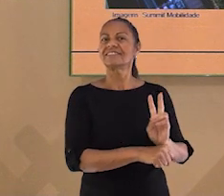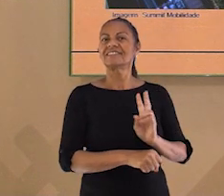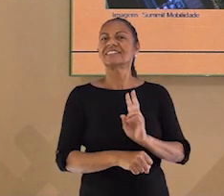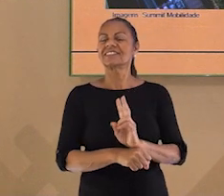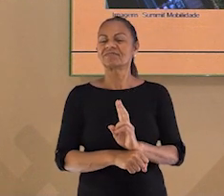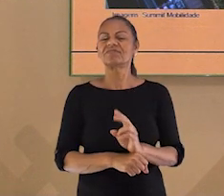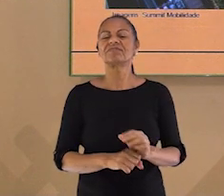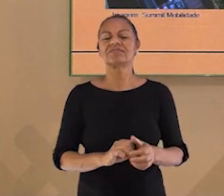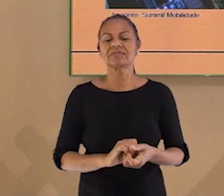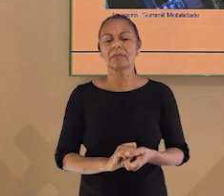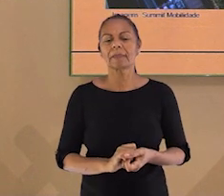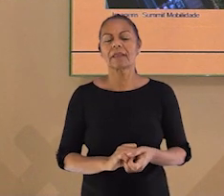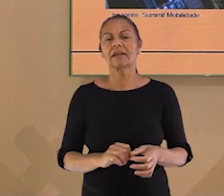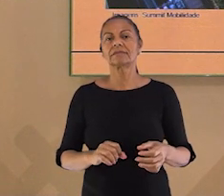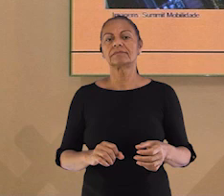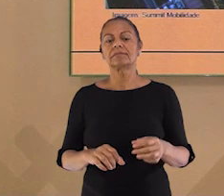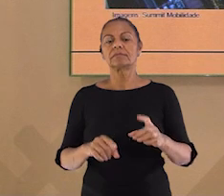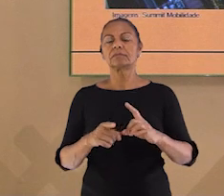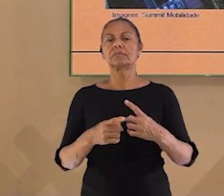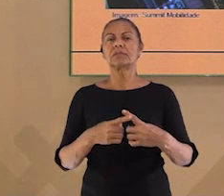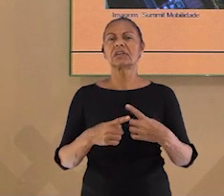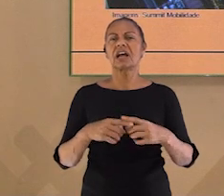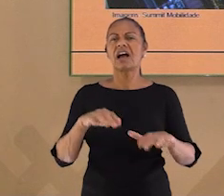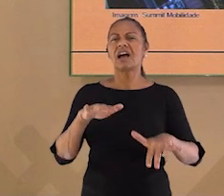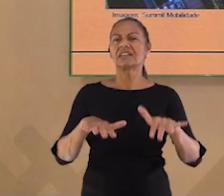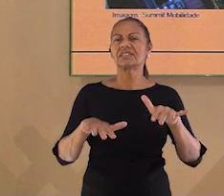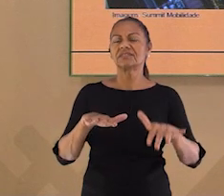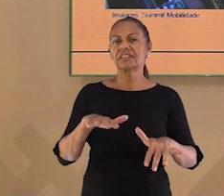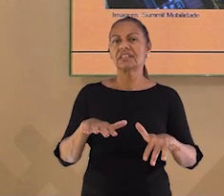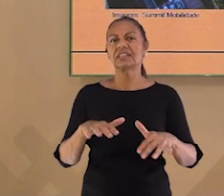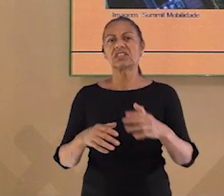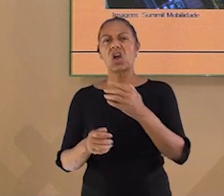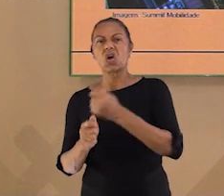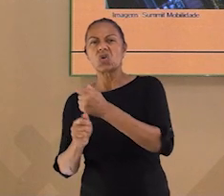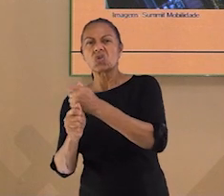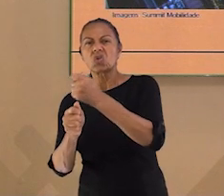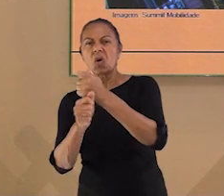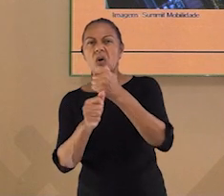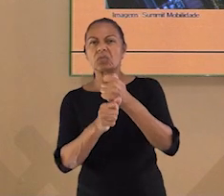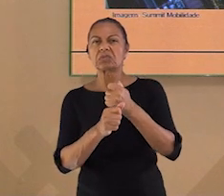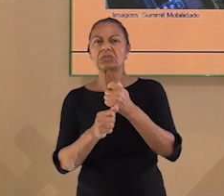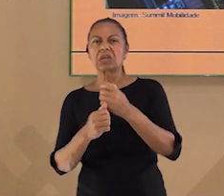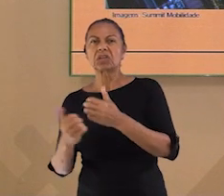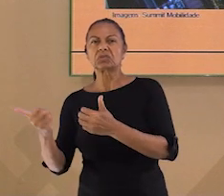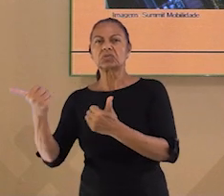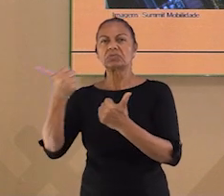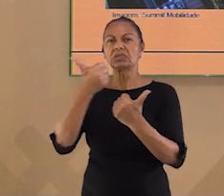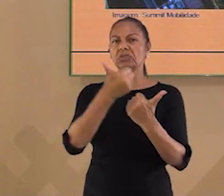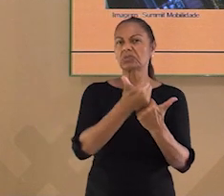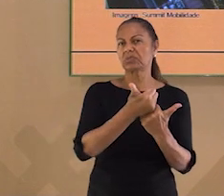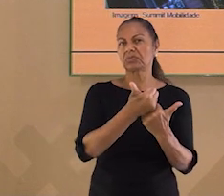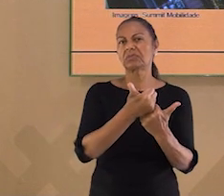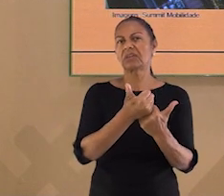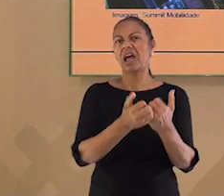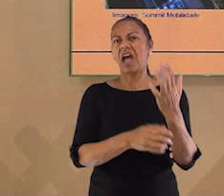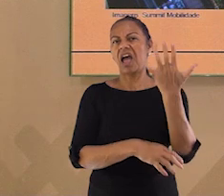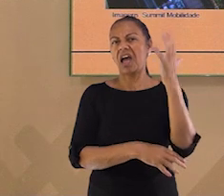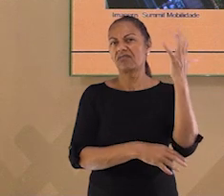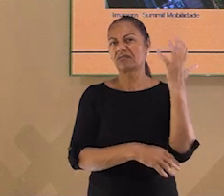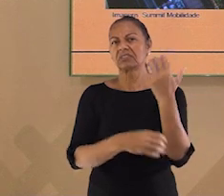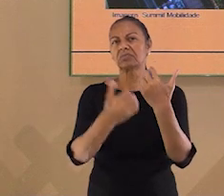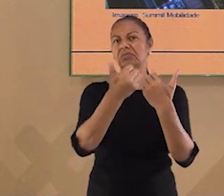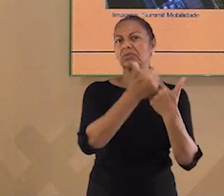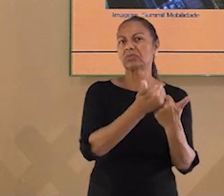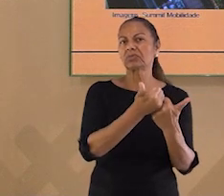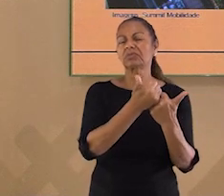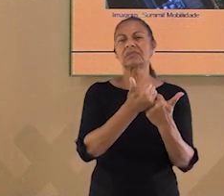ultravioletas. A preservação das áreas verdes, as ilhas de calor são formadas principalmente quando o concreto ele